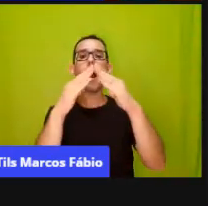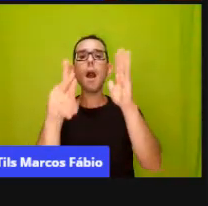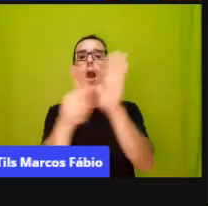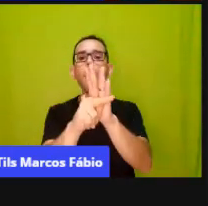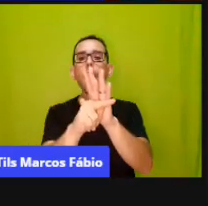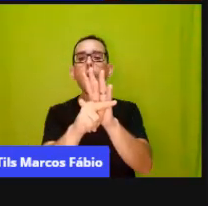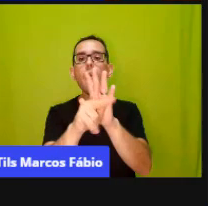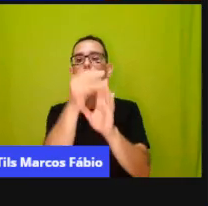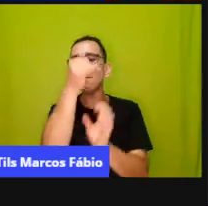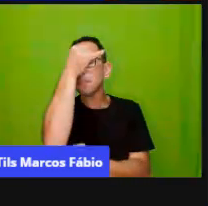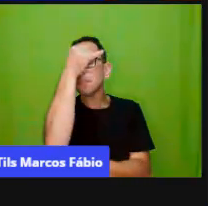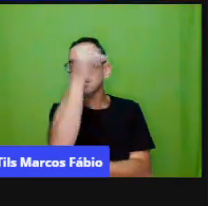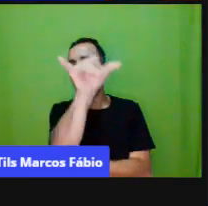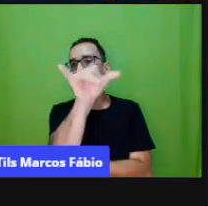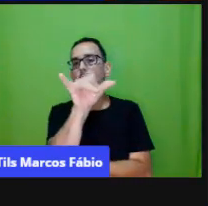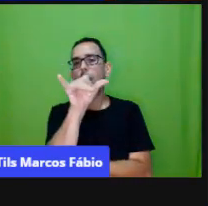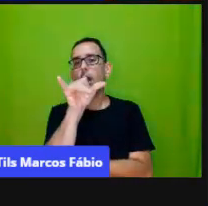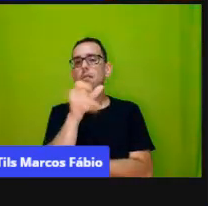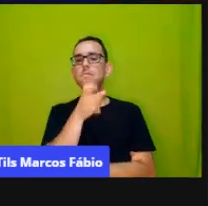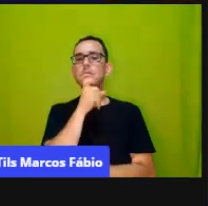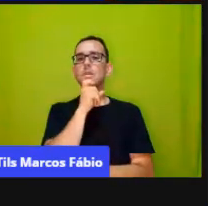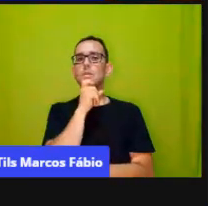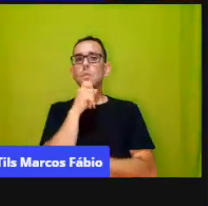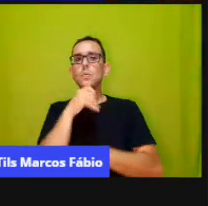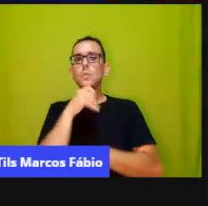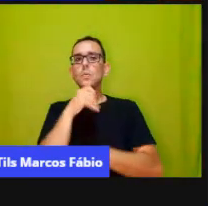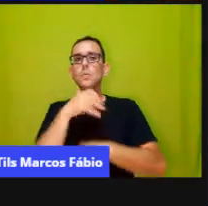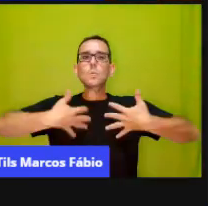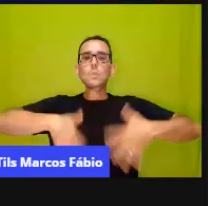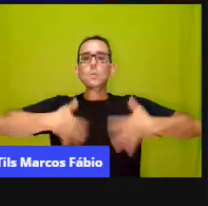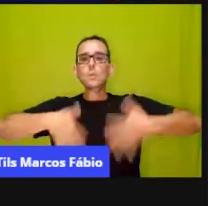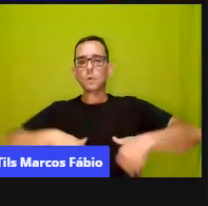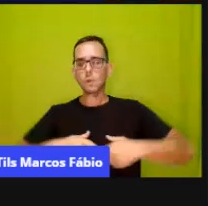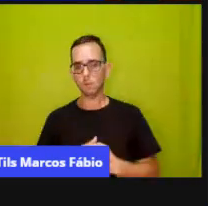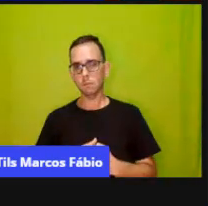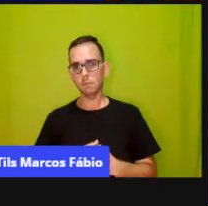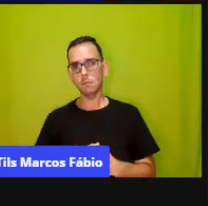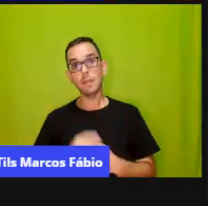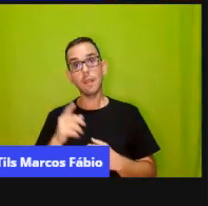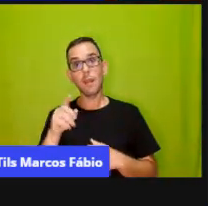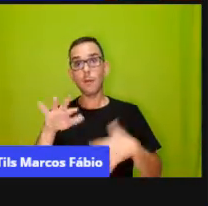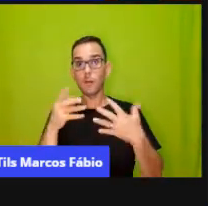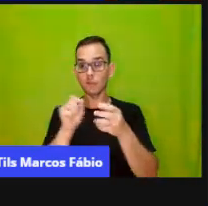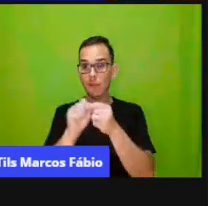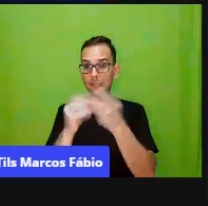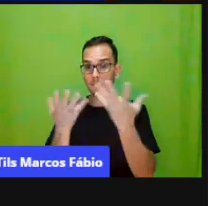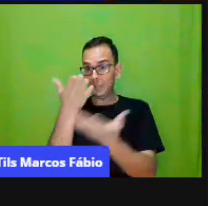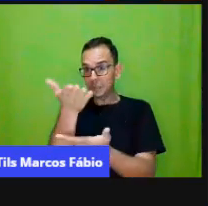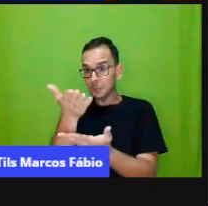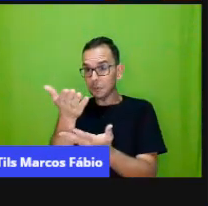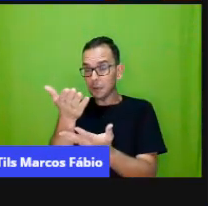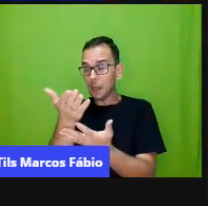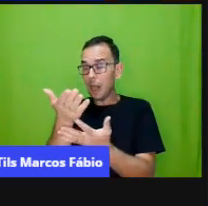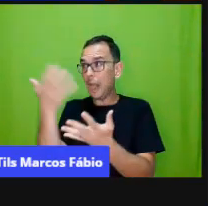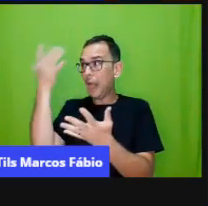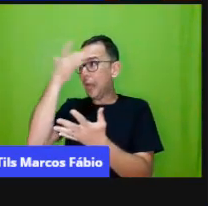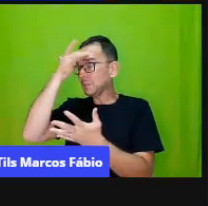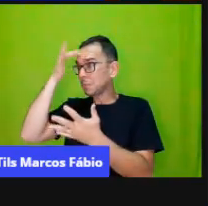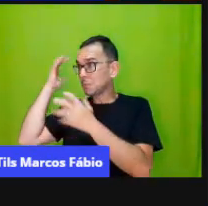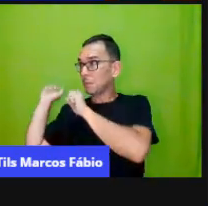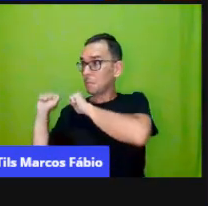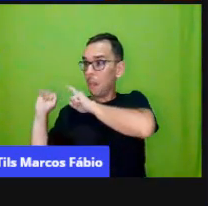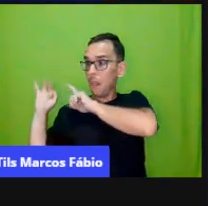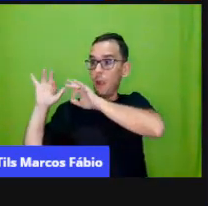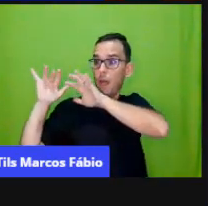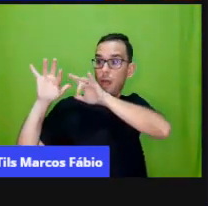isso, em alguns lugares, nos países escandinavos, é uma festa, né? Que as pessoas vão para assistir o momento da